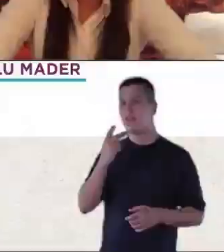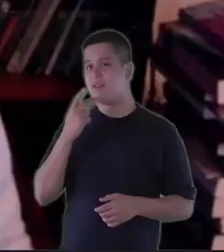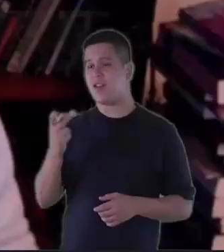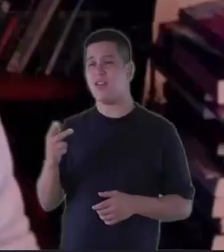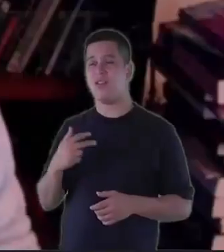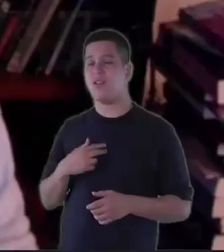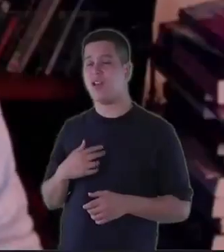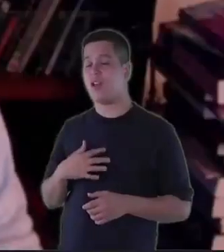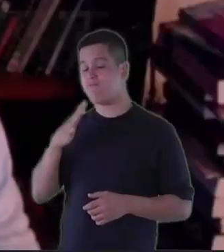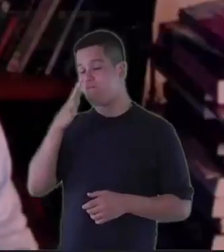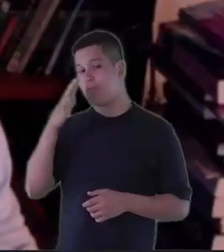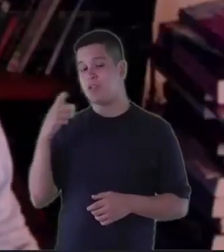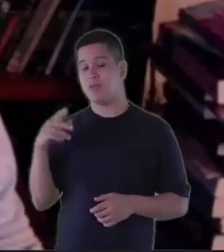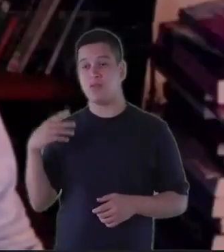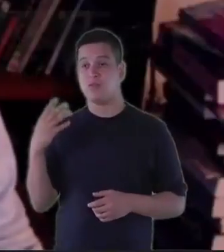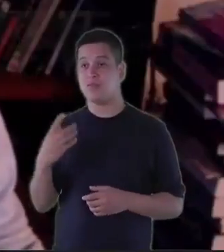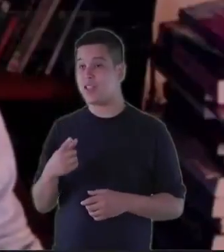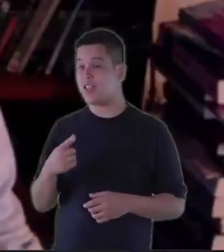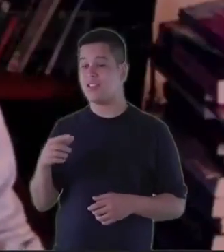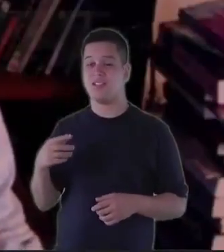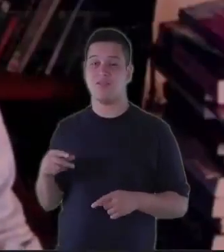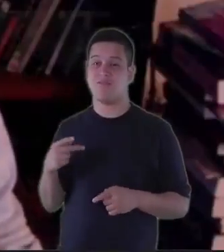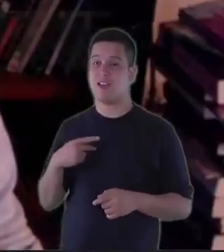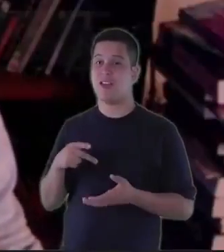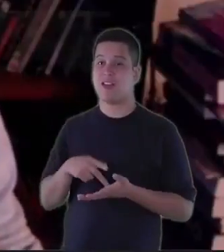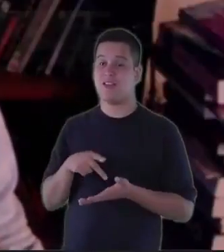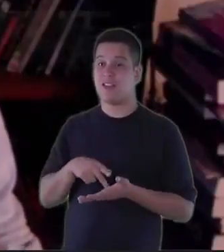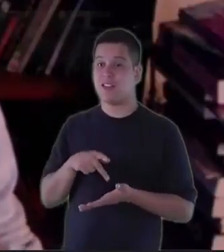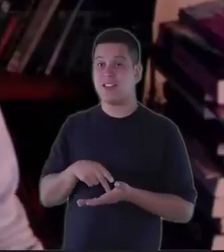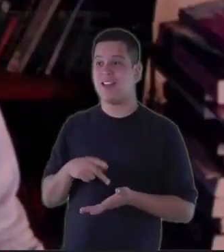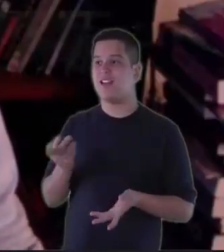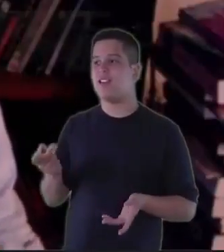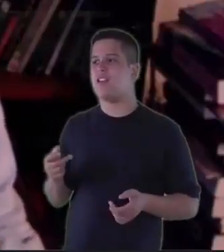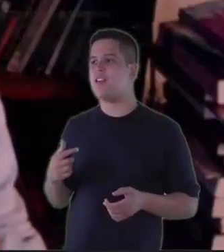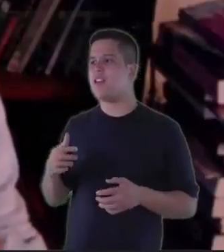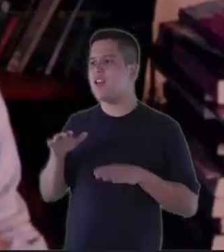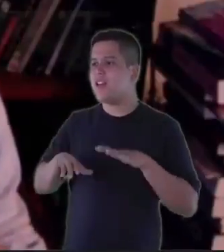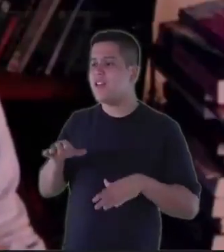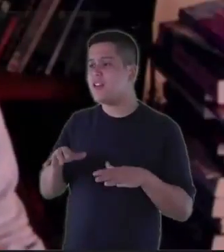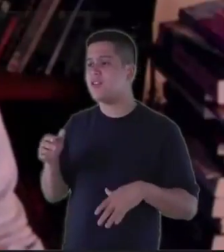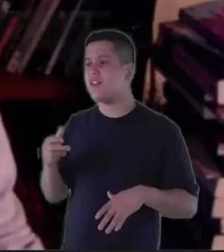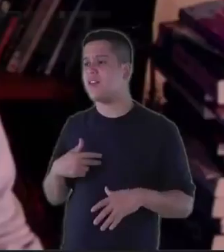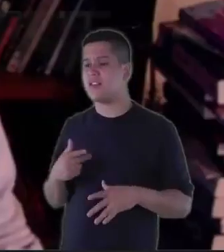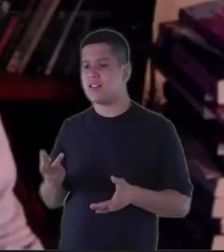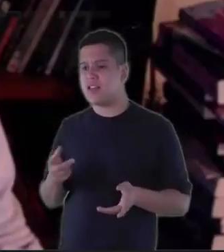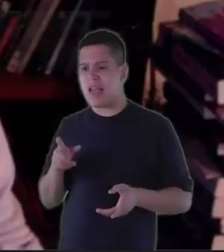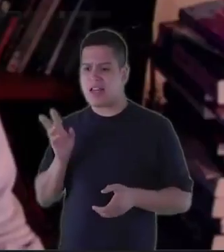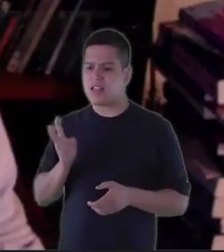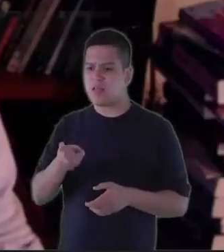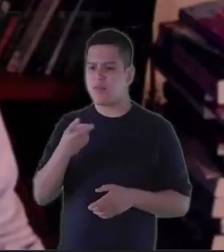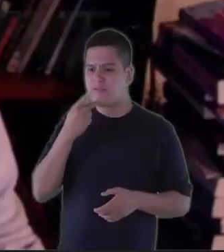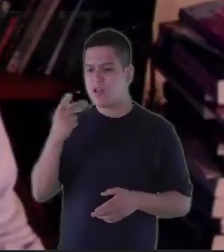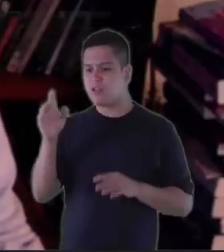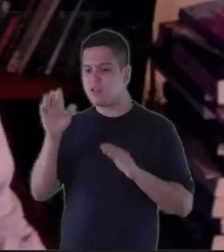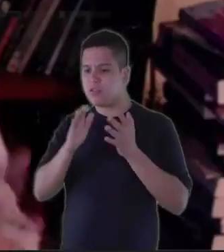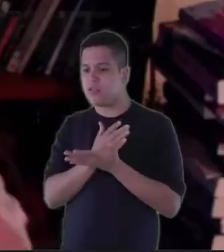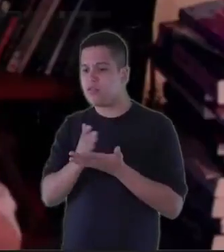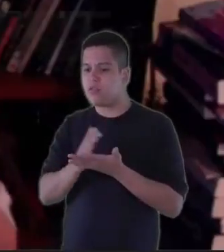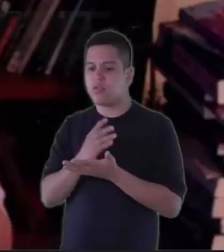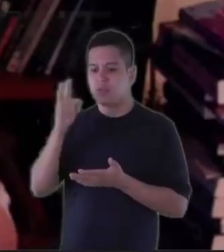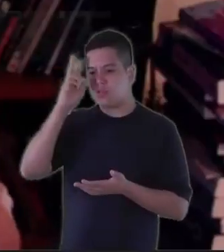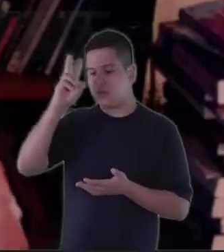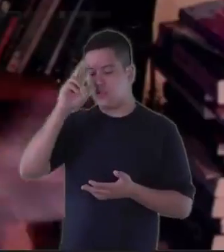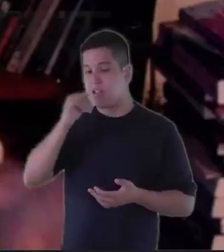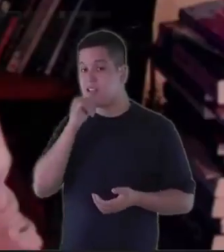né? E eu fico, às vezes, de tiete ali com o Zé Henrique, tentando saber de umas histórias. E ele sempre me conta que era assim, quando o pai